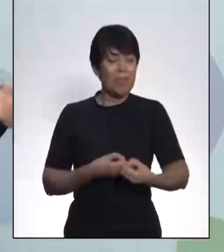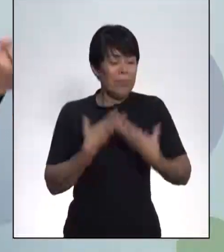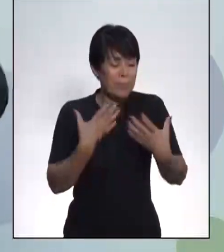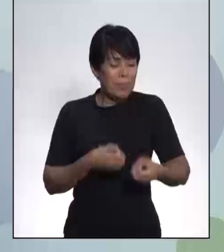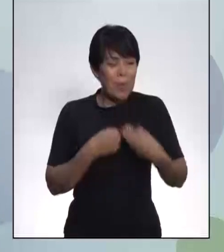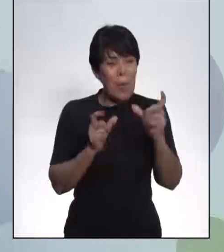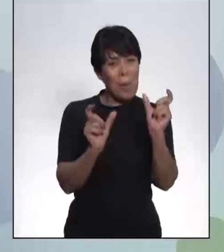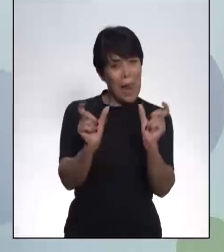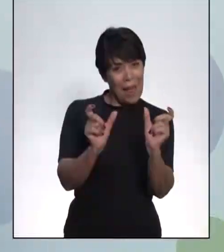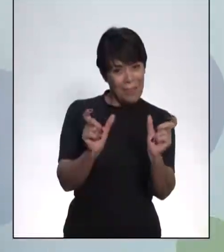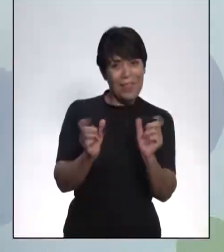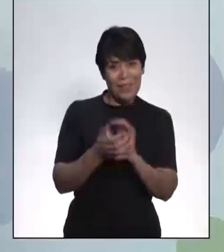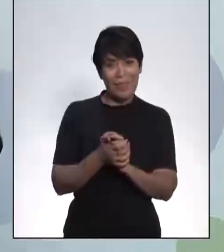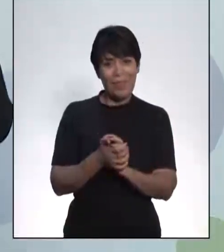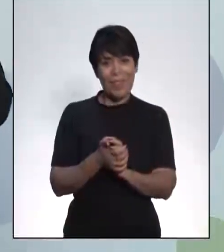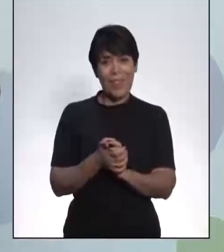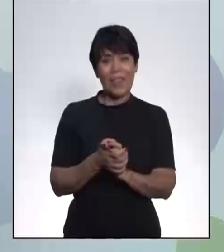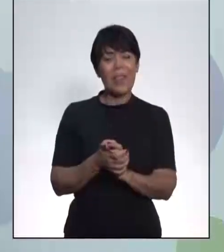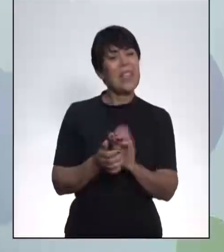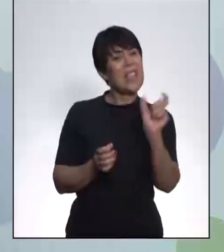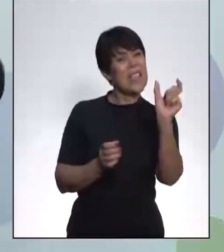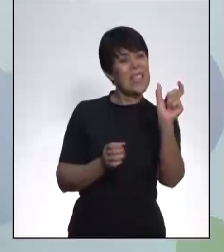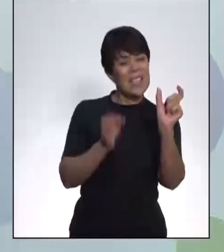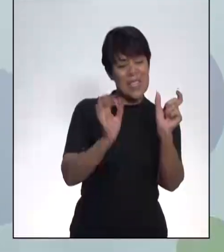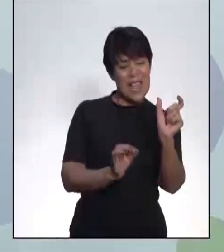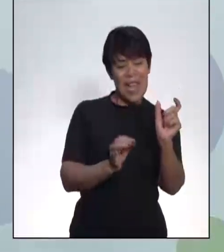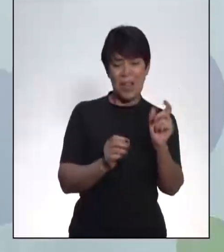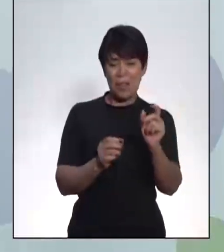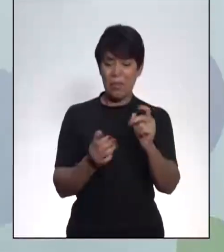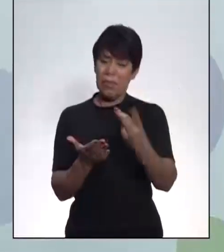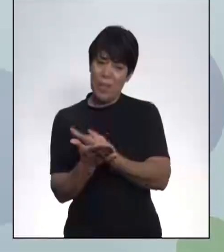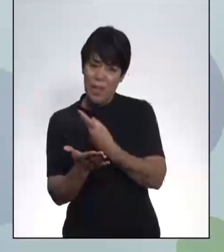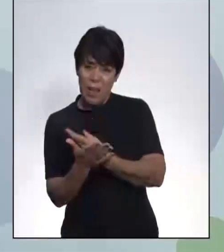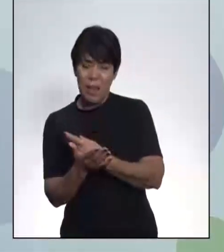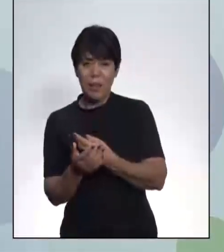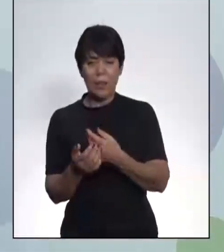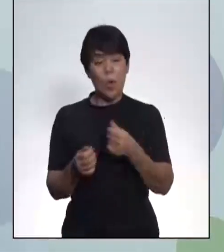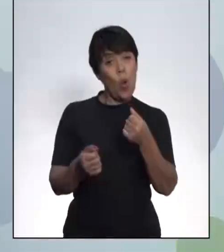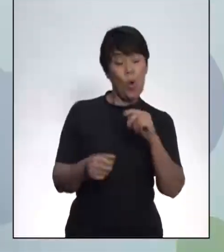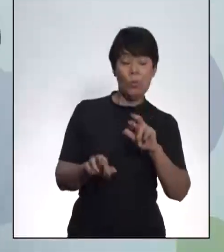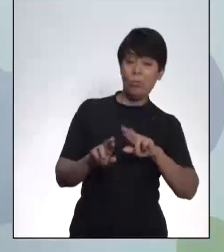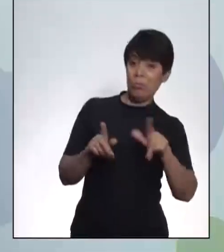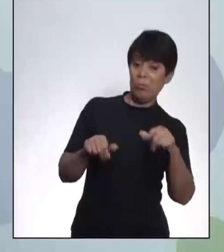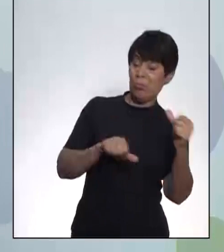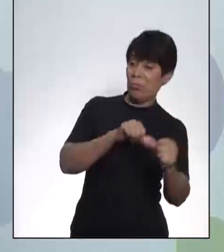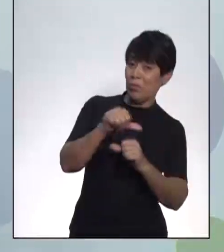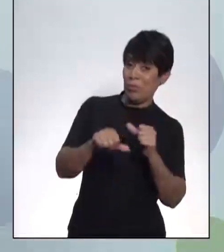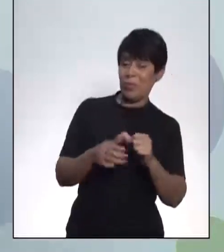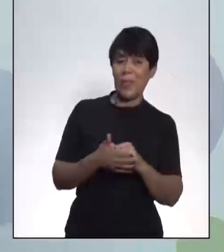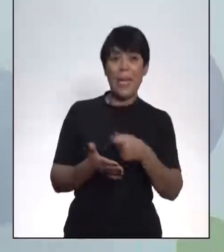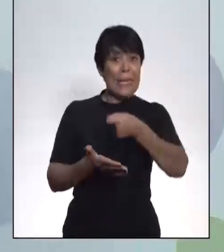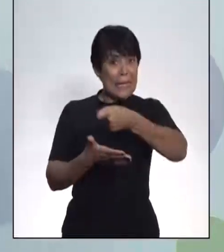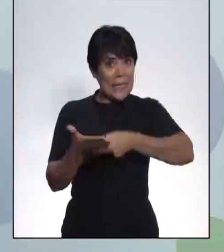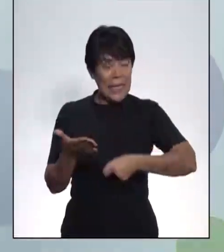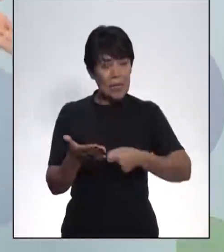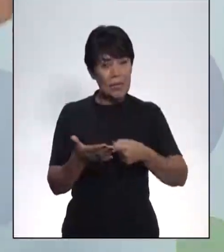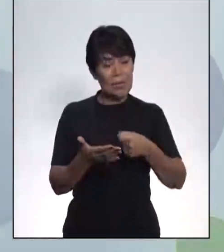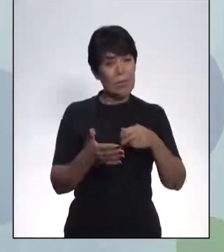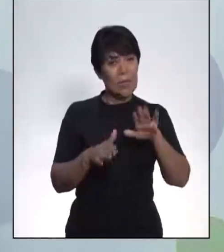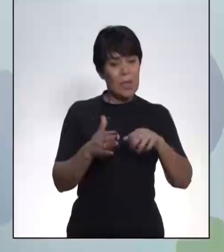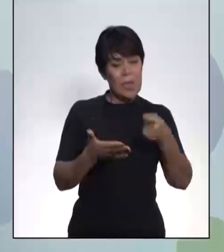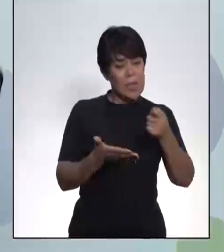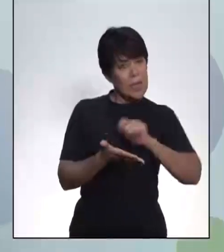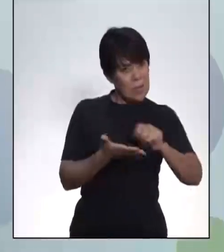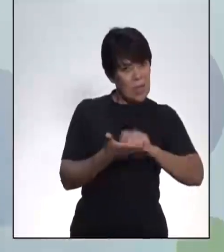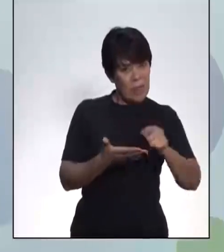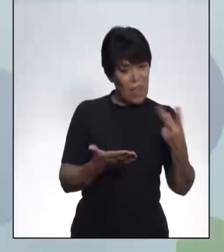o errado do certo. O que seria o certo do errado? Vamos lá? Em certos ambientes, em certos tipos de texto, escrever errado está